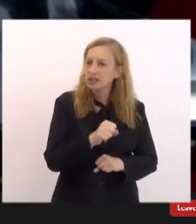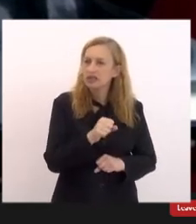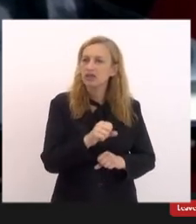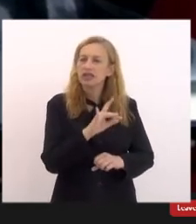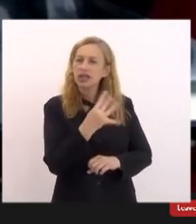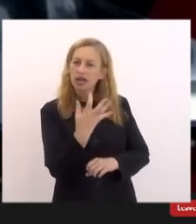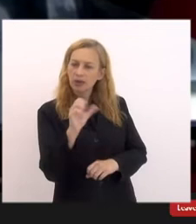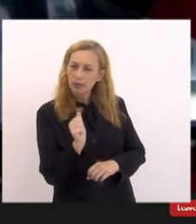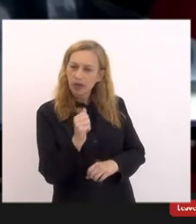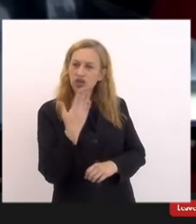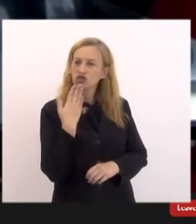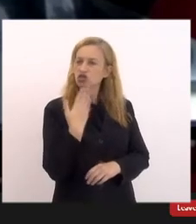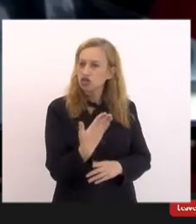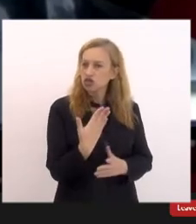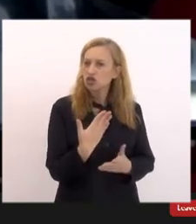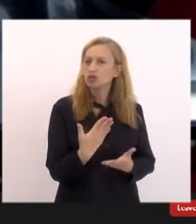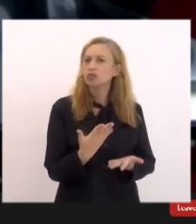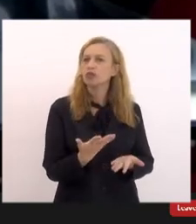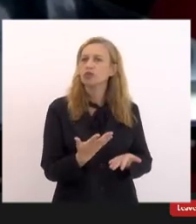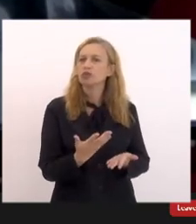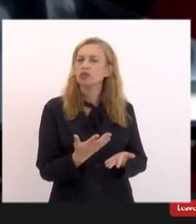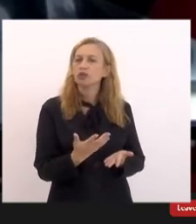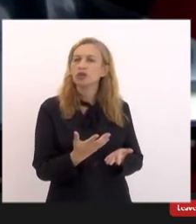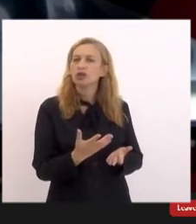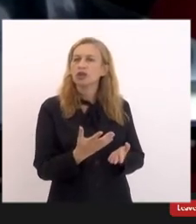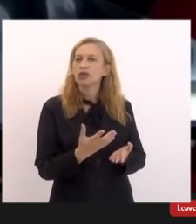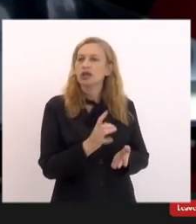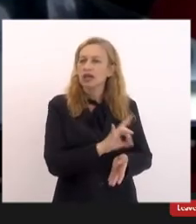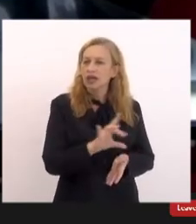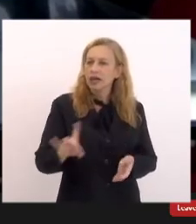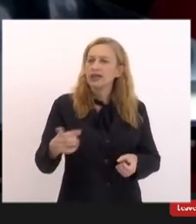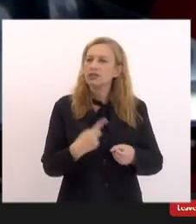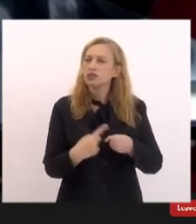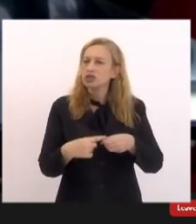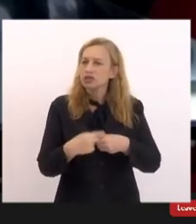campanha, direcionando algum município, onde,